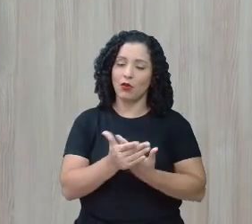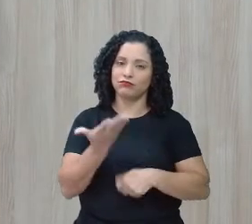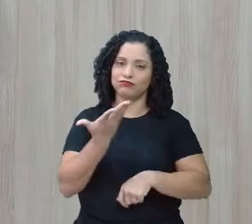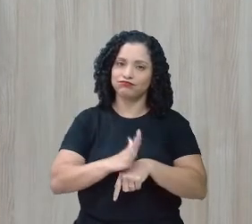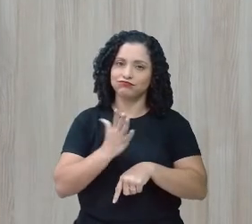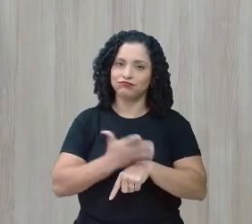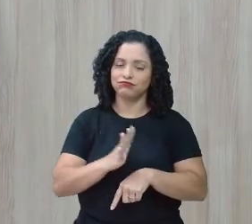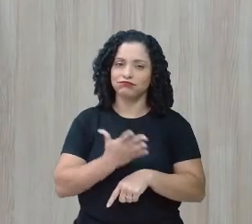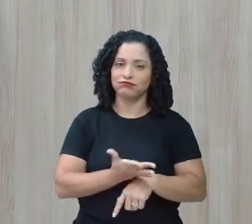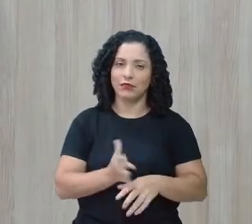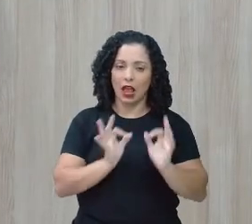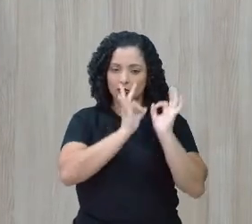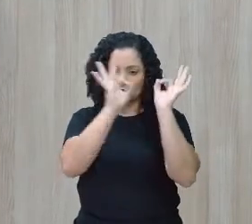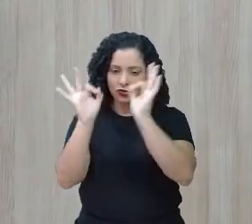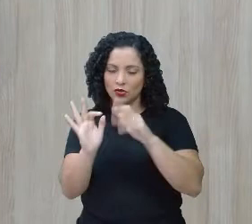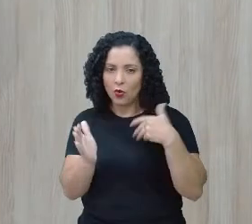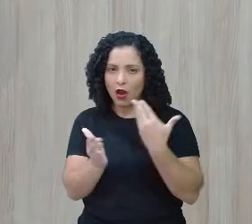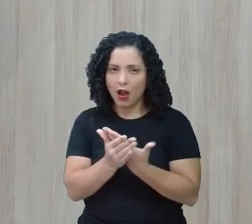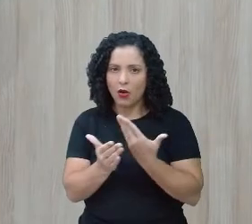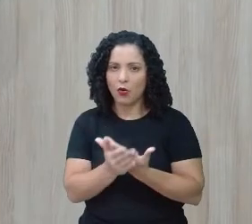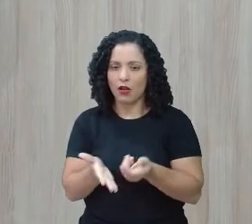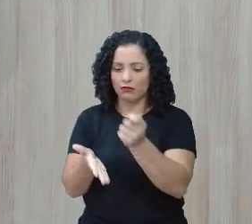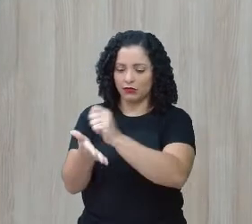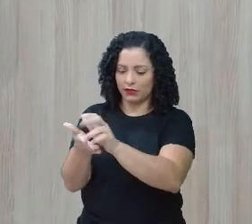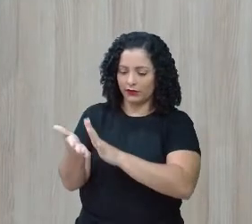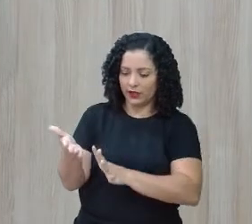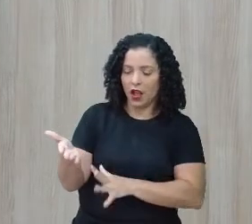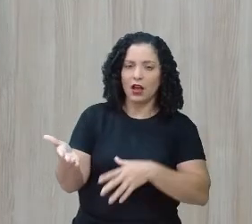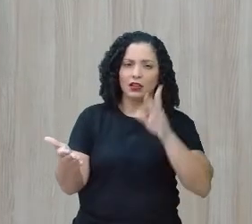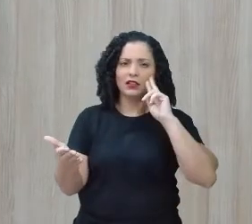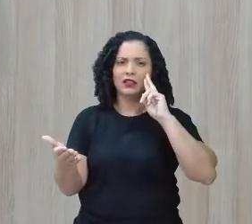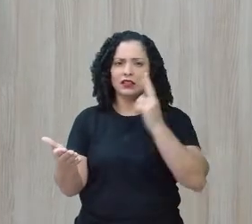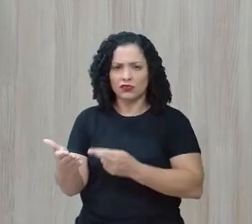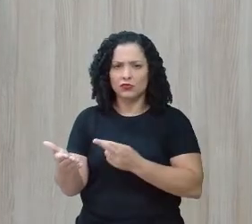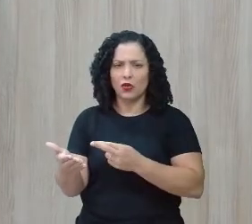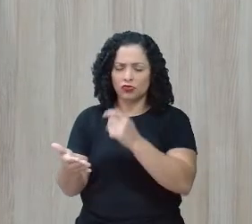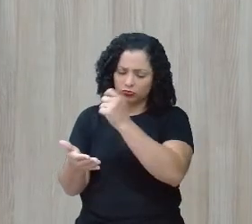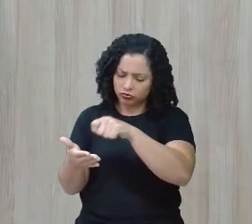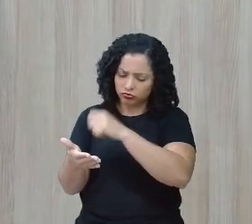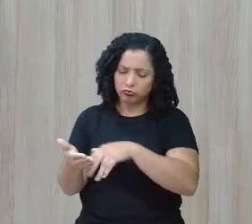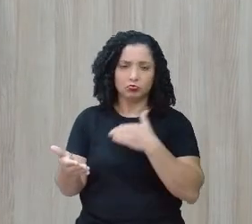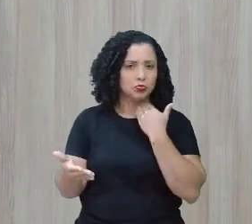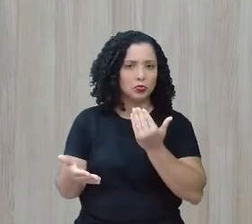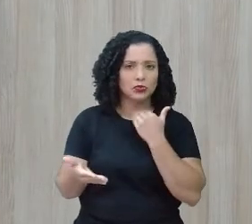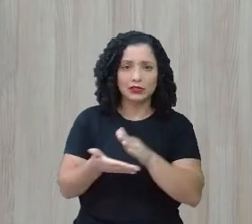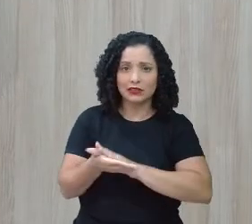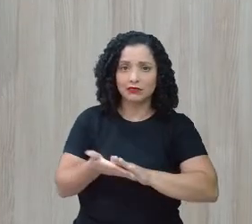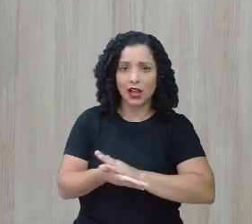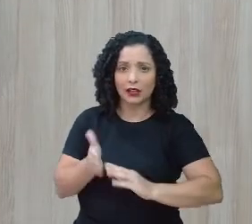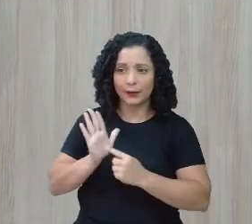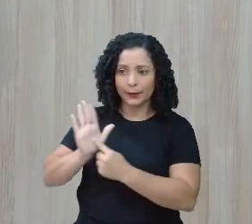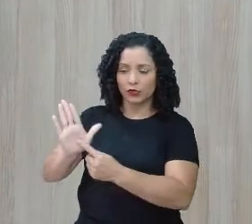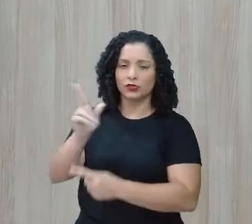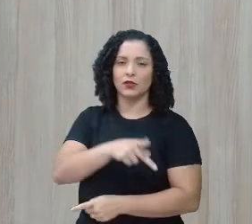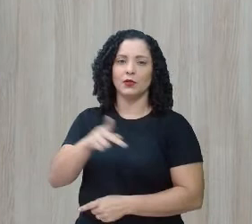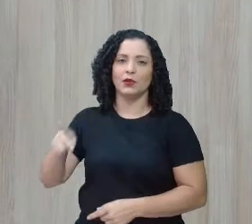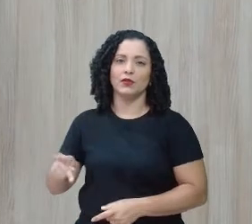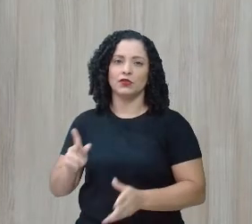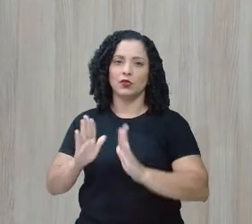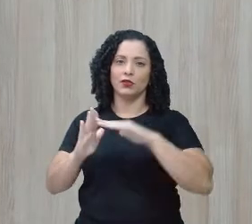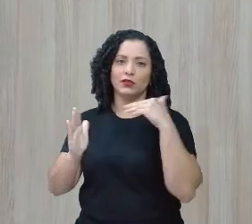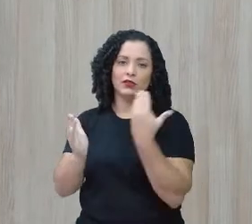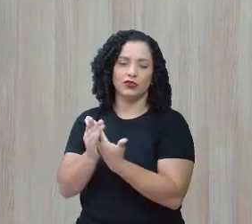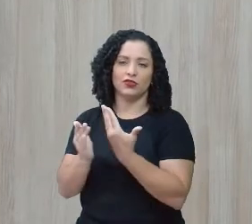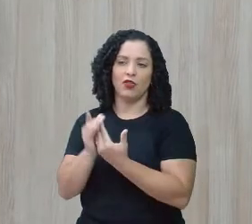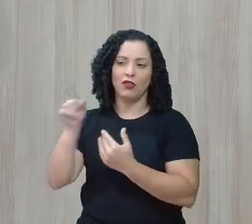Então, você assiste a aula, tenta resolver o exercício, se não conseguiu, leva para o teu professor na escola e ele vai dar todo o suporte para